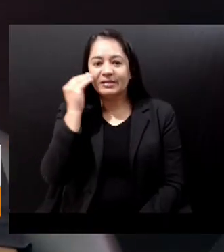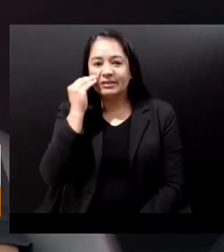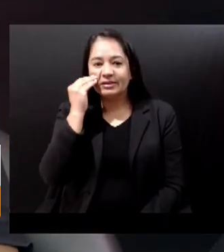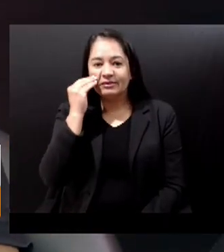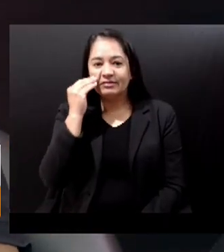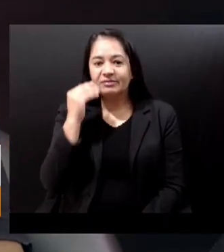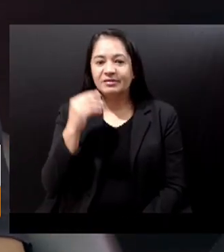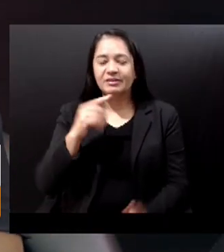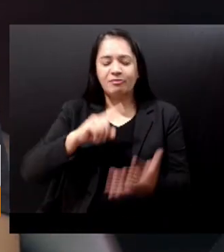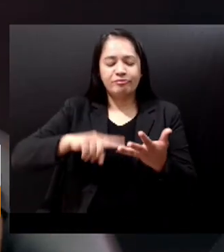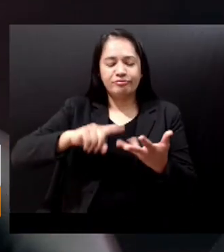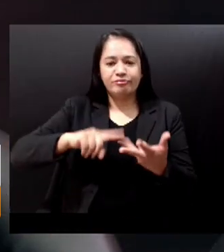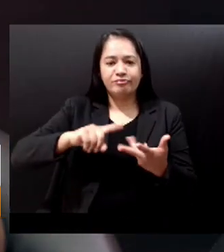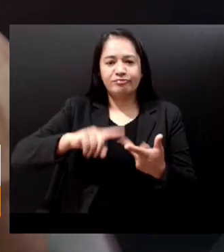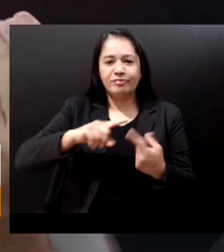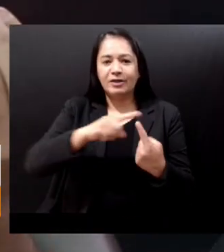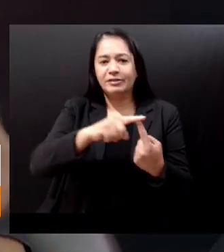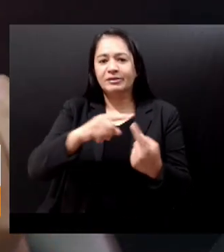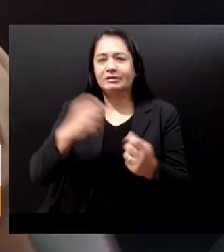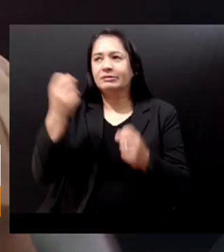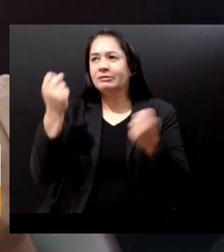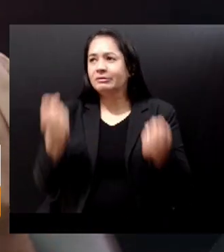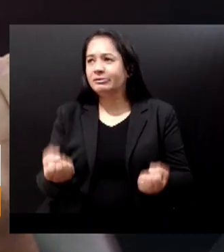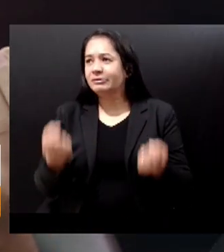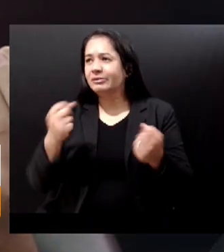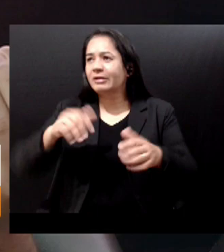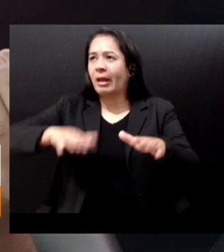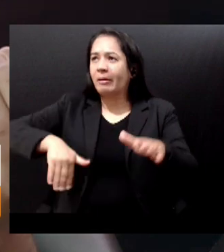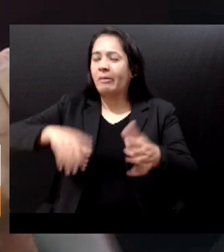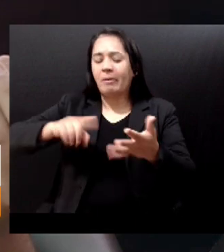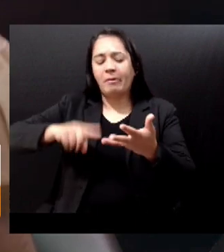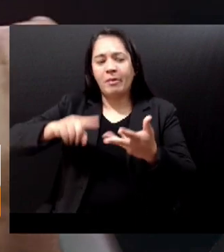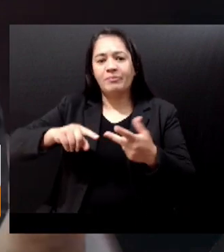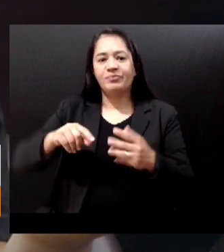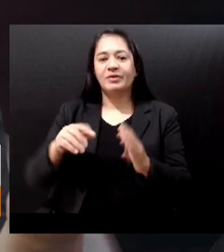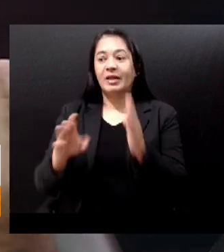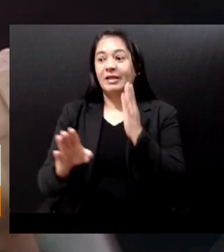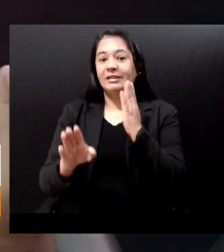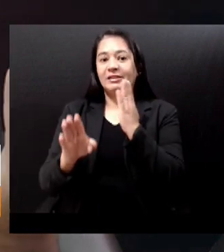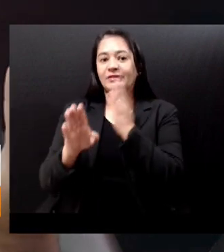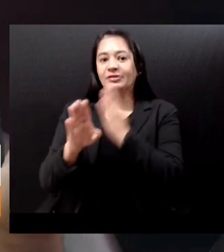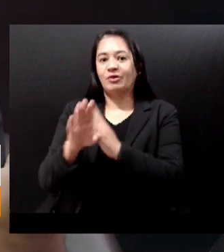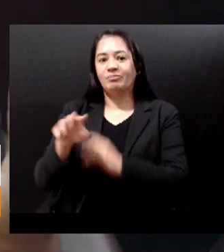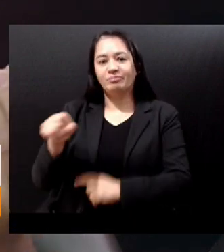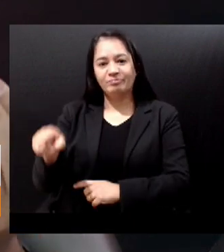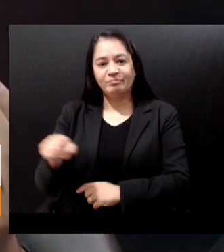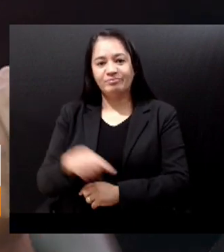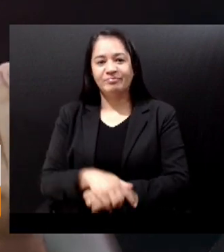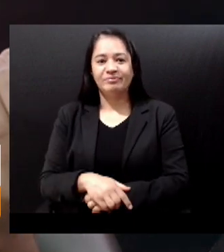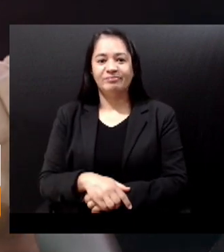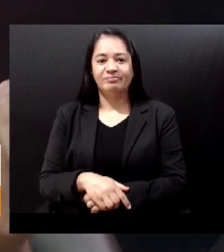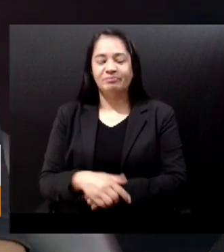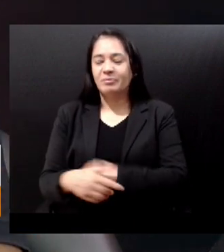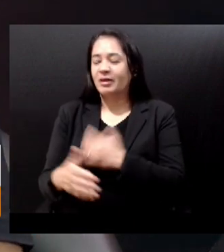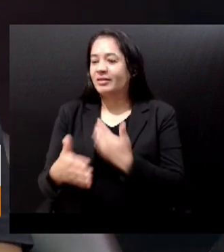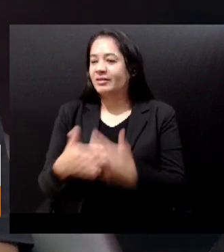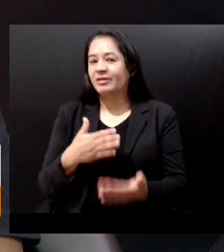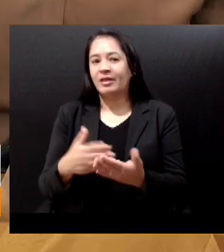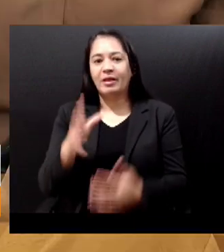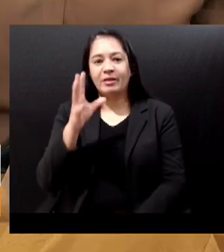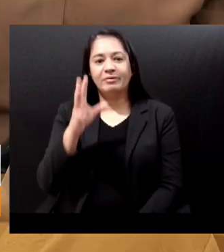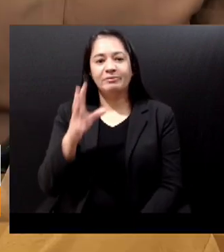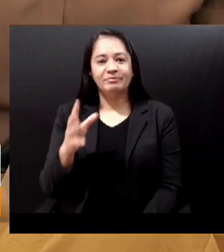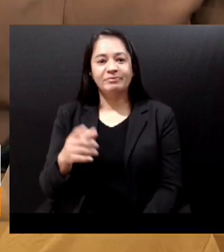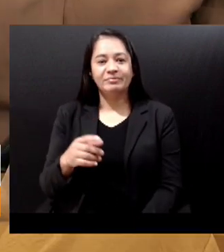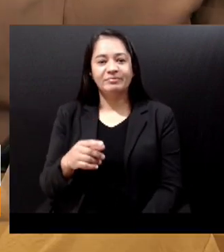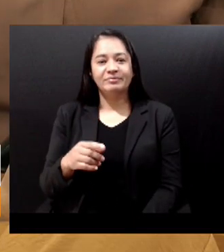musculação, natação, corrida. A hora que ela se descobre nessa, Uhum. seja demorado ou não para descobrir, Sim. é aí que a